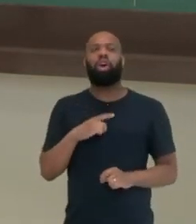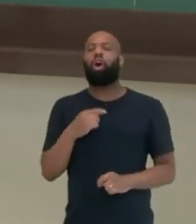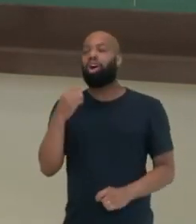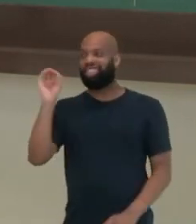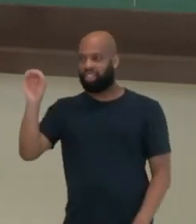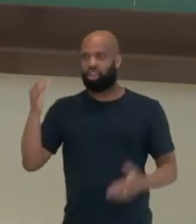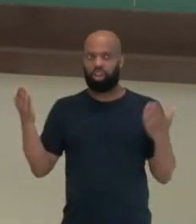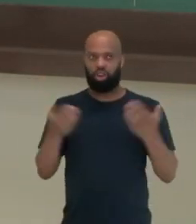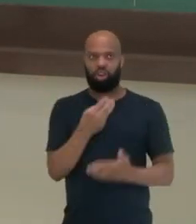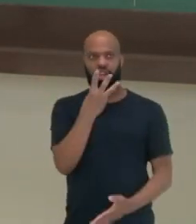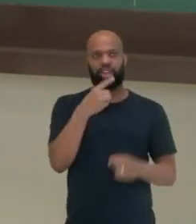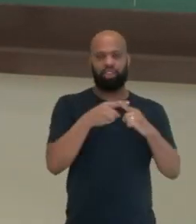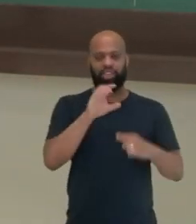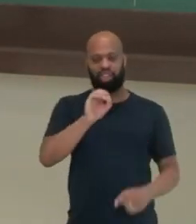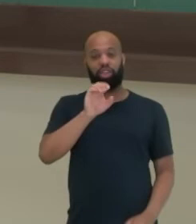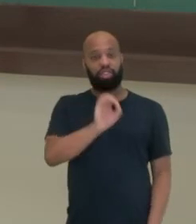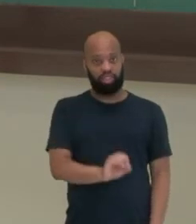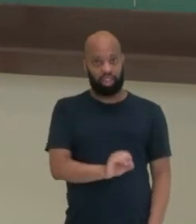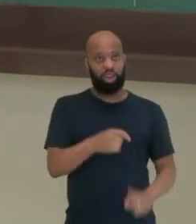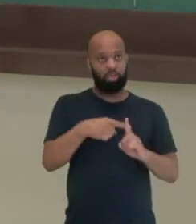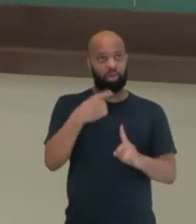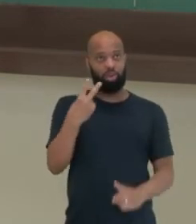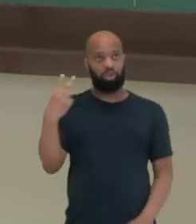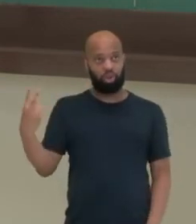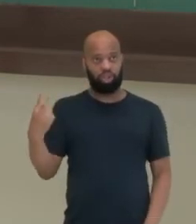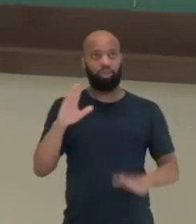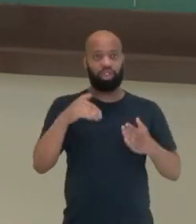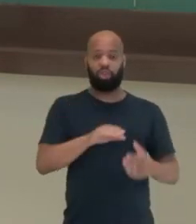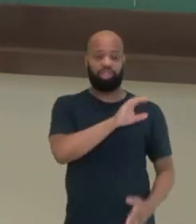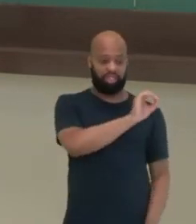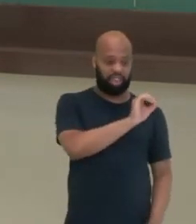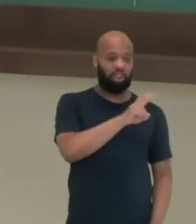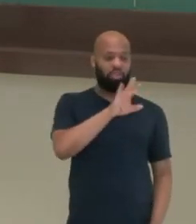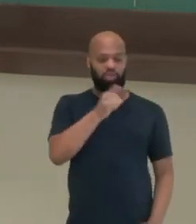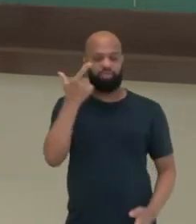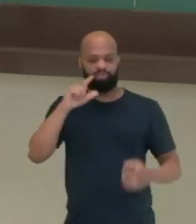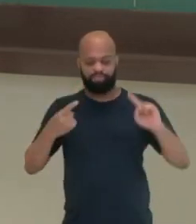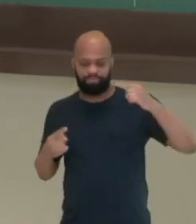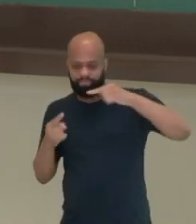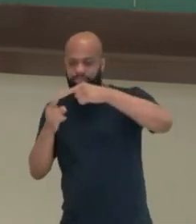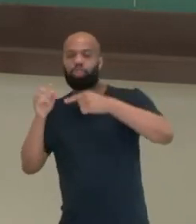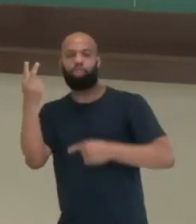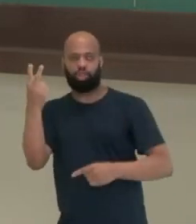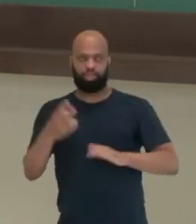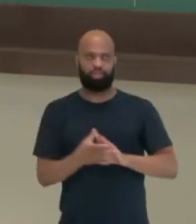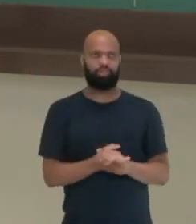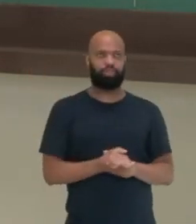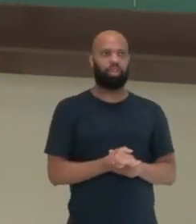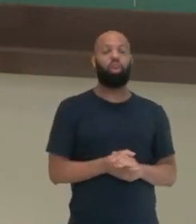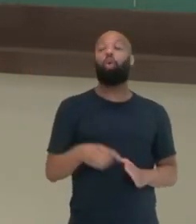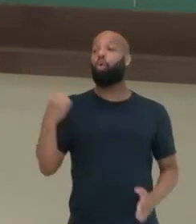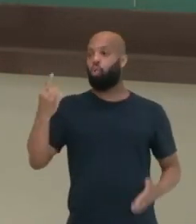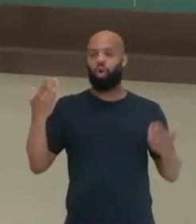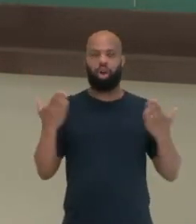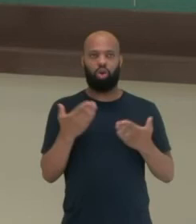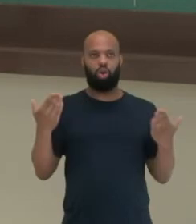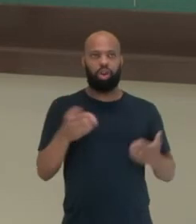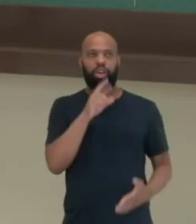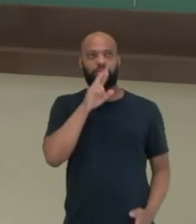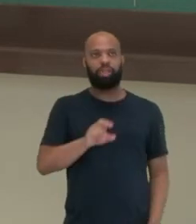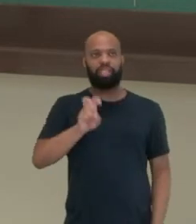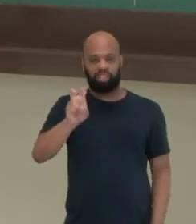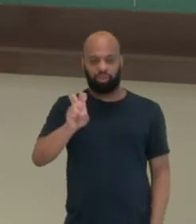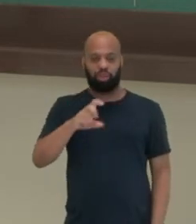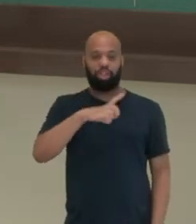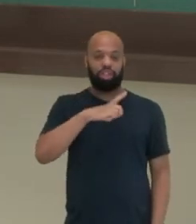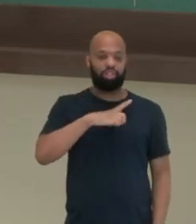0, mais 2, 2. Então, o 0 leva no 2. Então, eu tenho esse par ordenado. O 1 deu 5. Então,